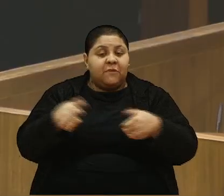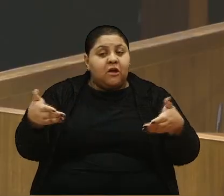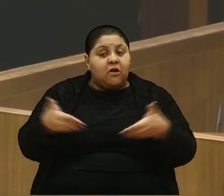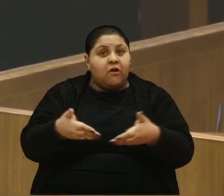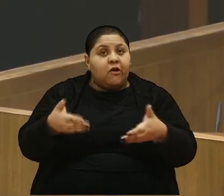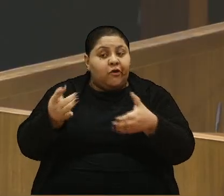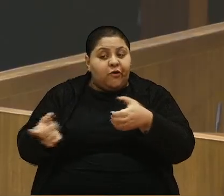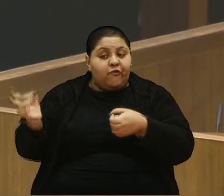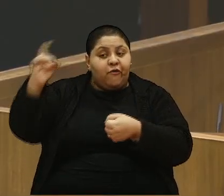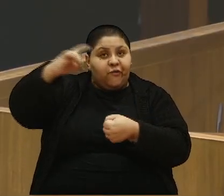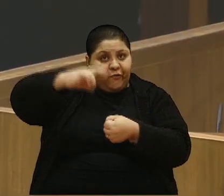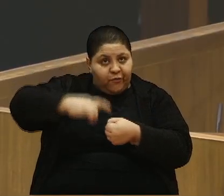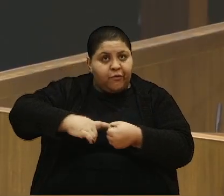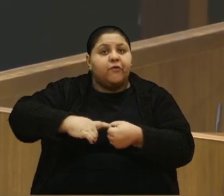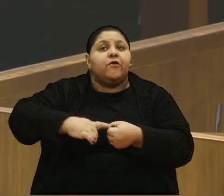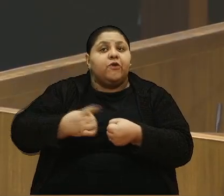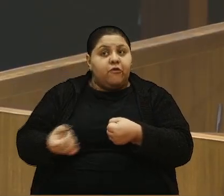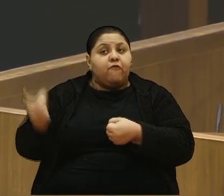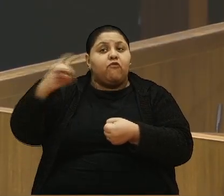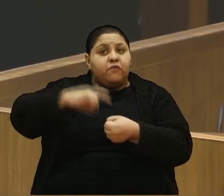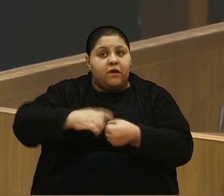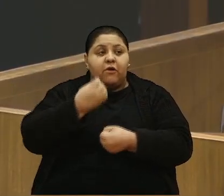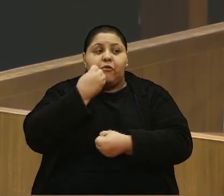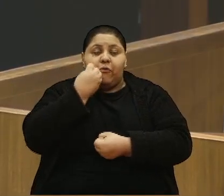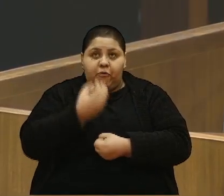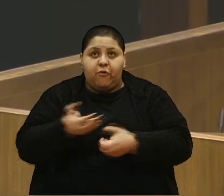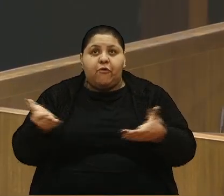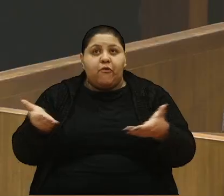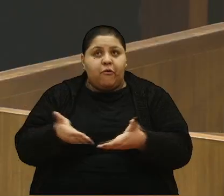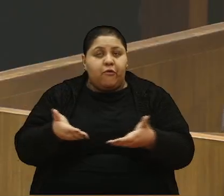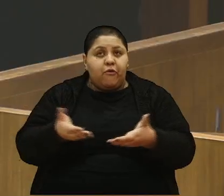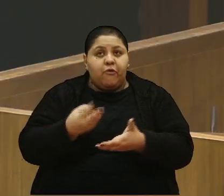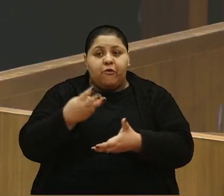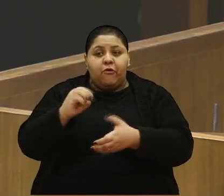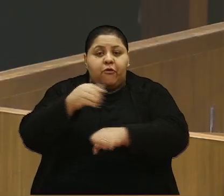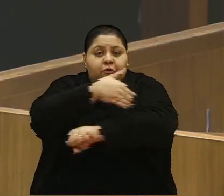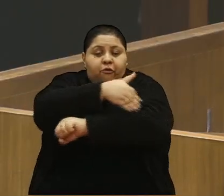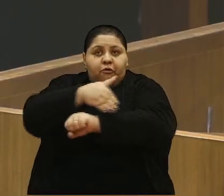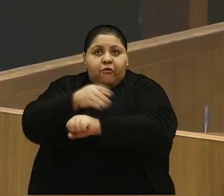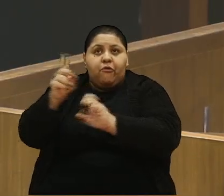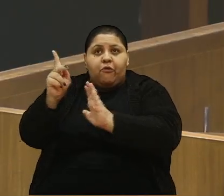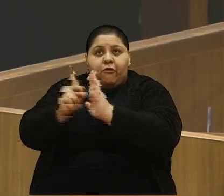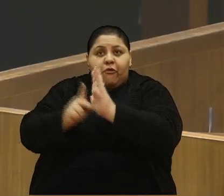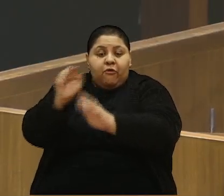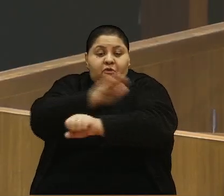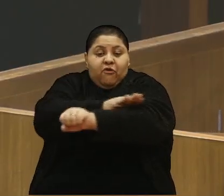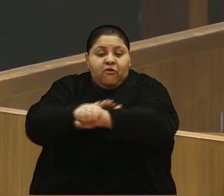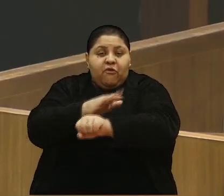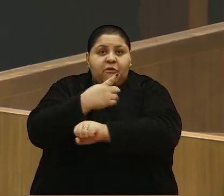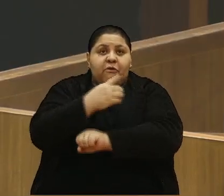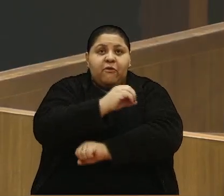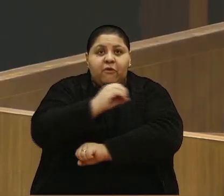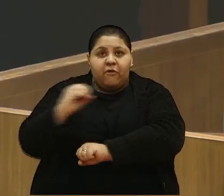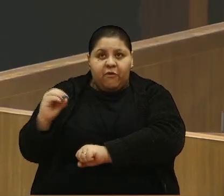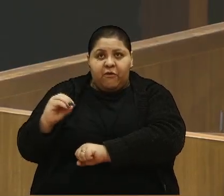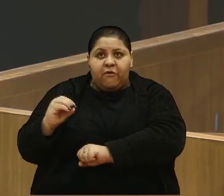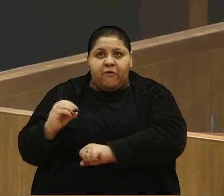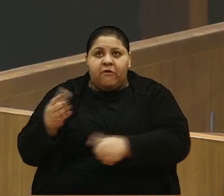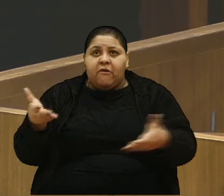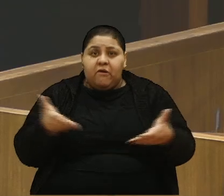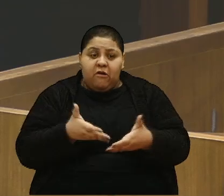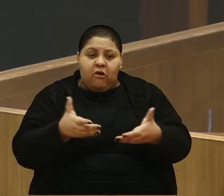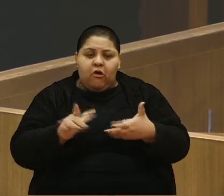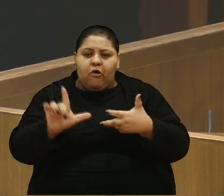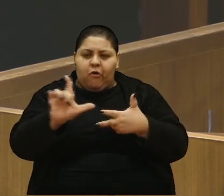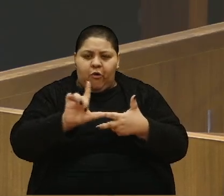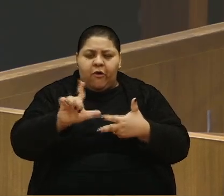estamos retomando, e retomando bem. Listamos 30 ruas e o projeto é calçar 100 ruas. Tá, D'Ambrós, mas agora tu está no